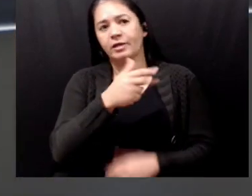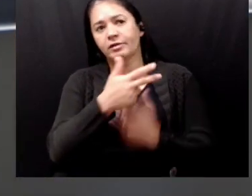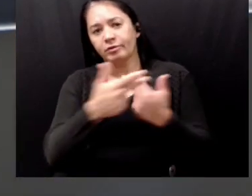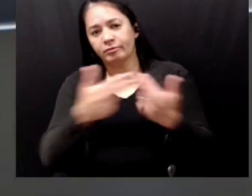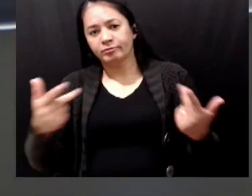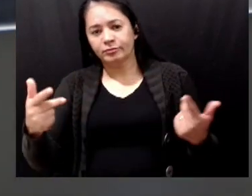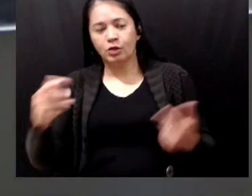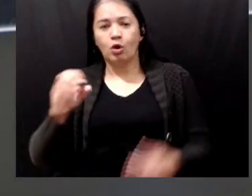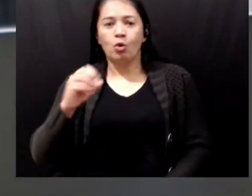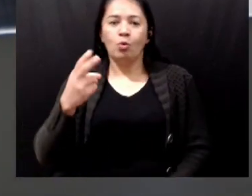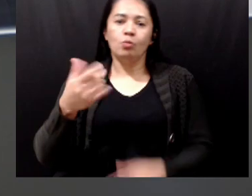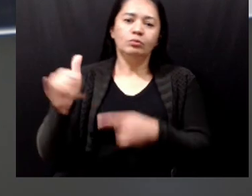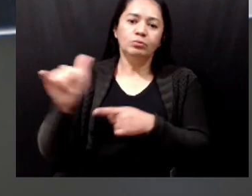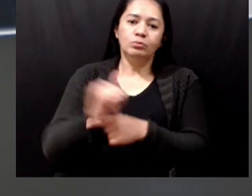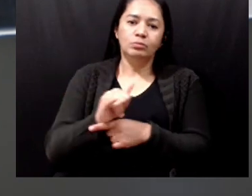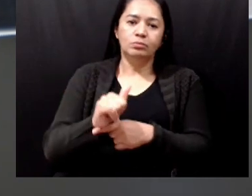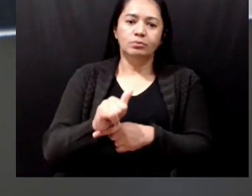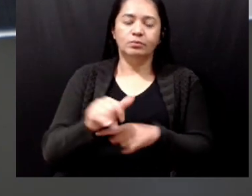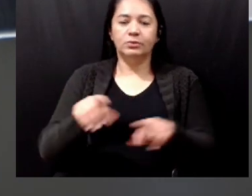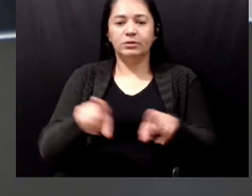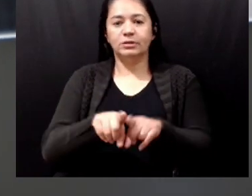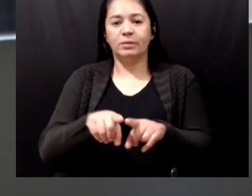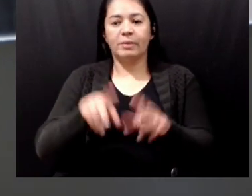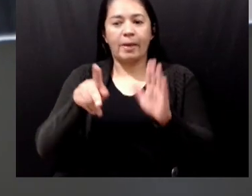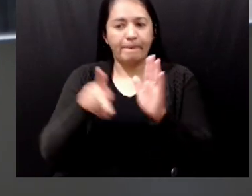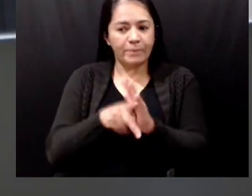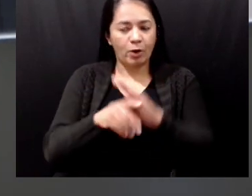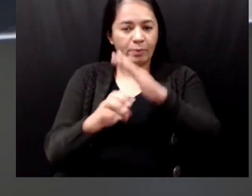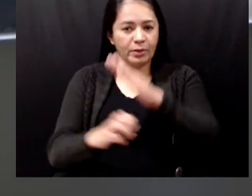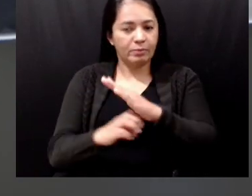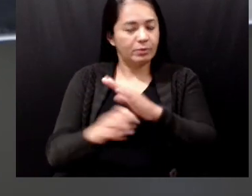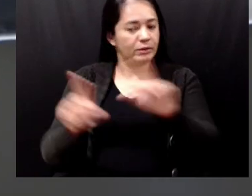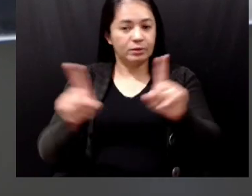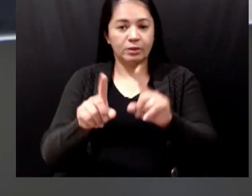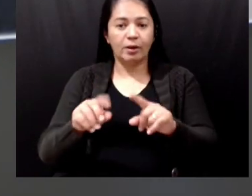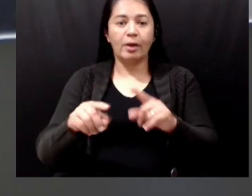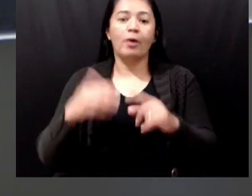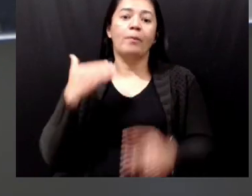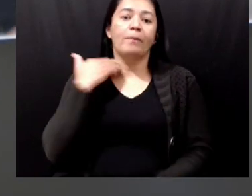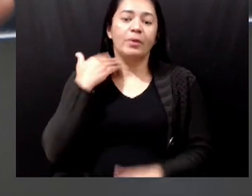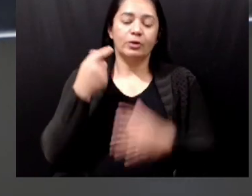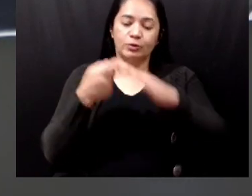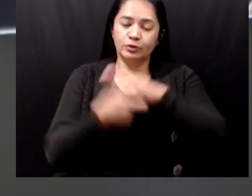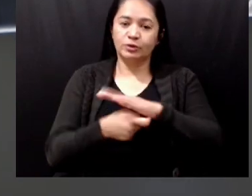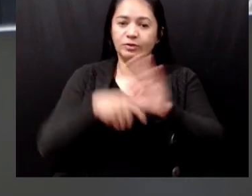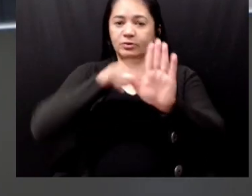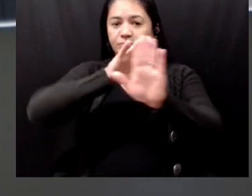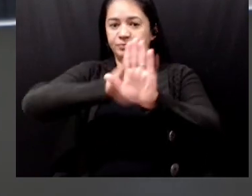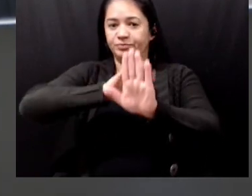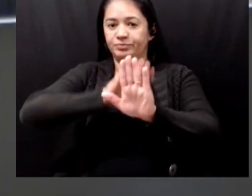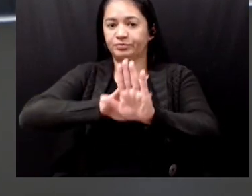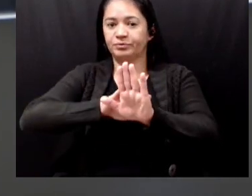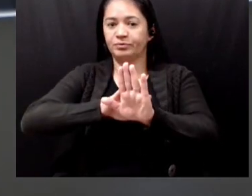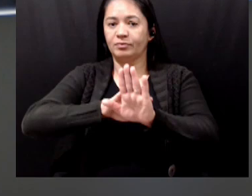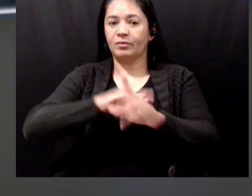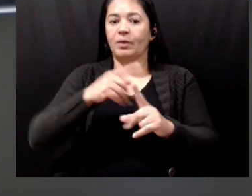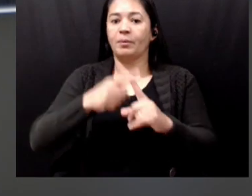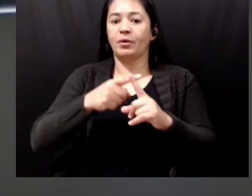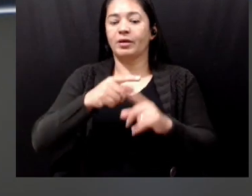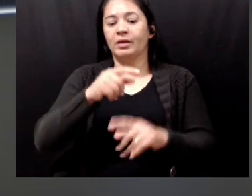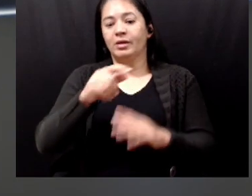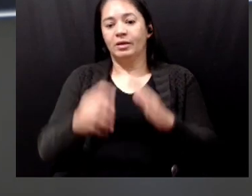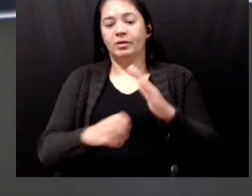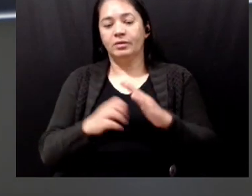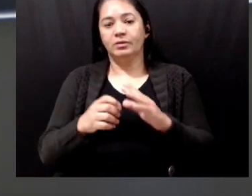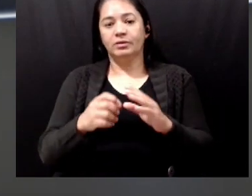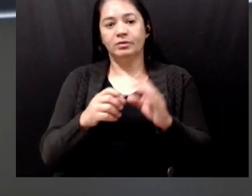é a própria corretora quem vincula isso aí. É um banco de investimento que está por trás, que a corretora está fazendo essa representação. Então a corretora praticamente não